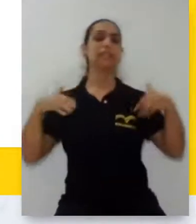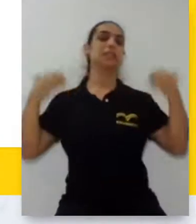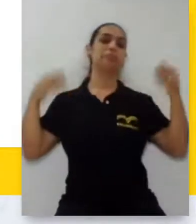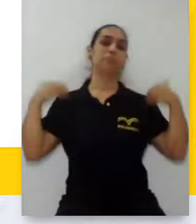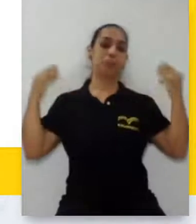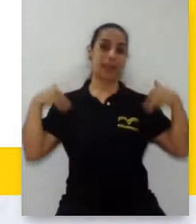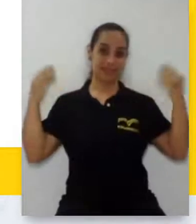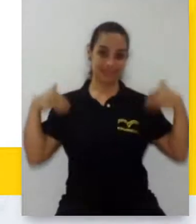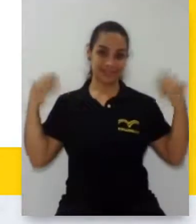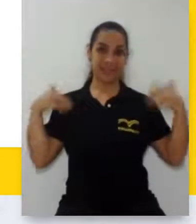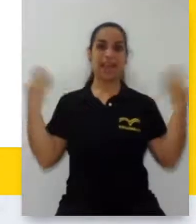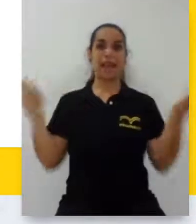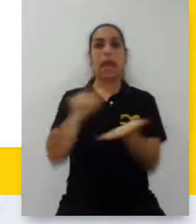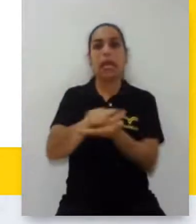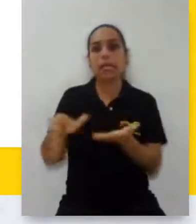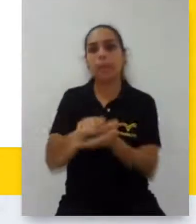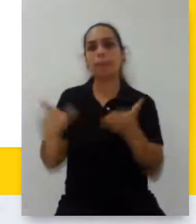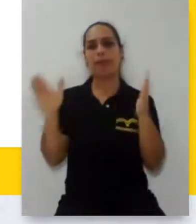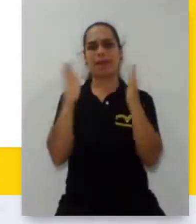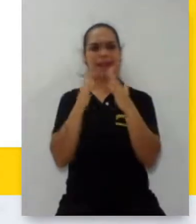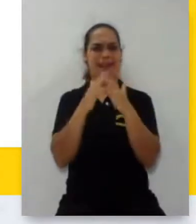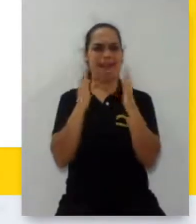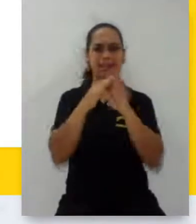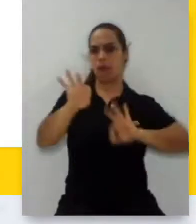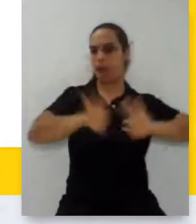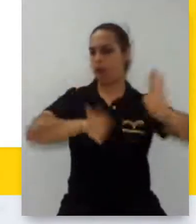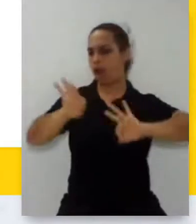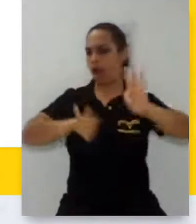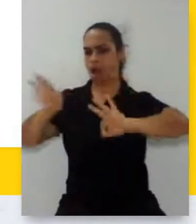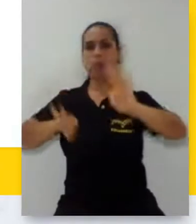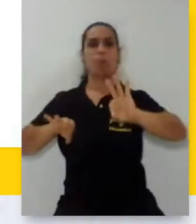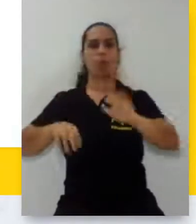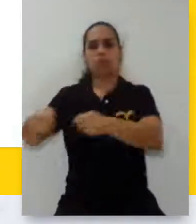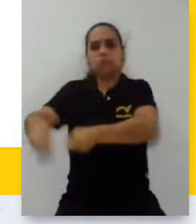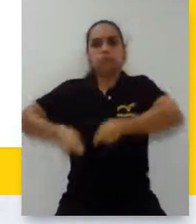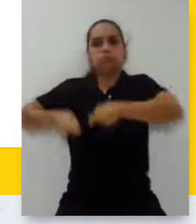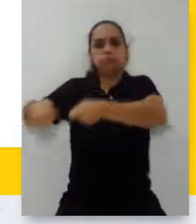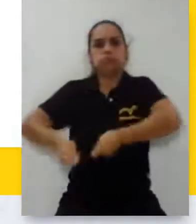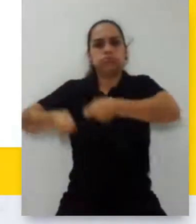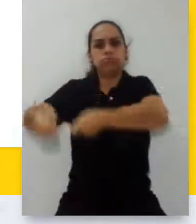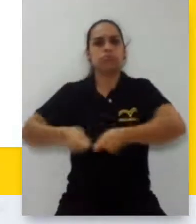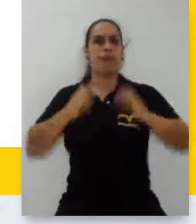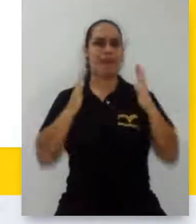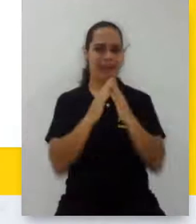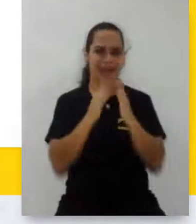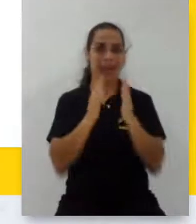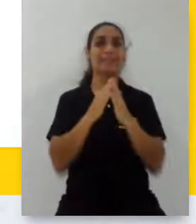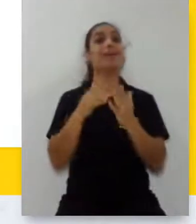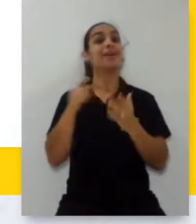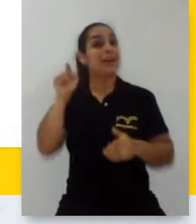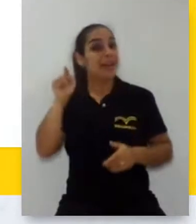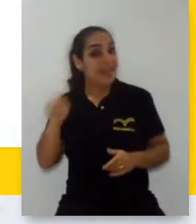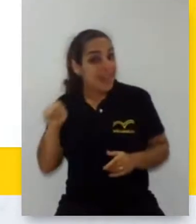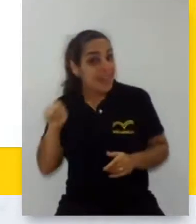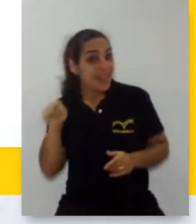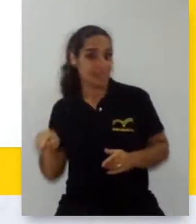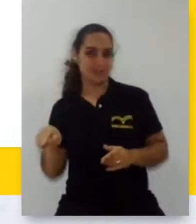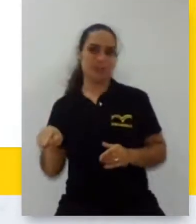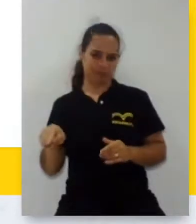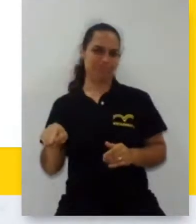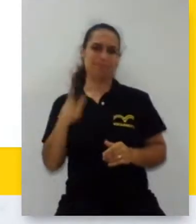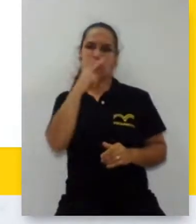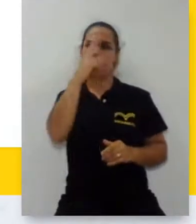o jardim, capinar um lote, enfim, tudo isso é atividade física, é um termo mais global.